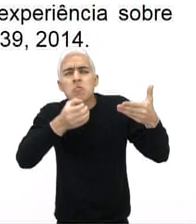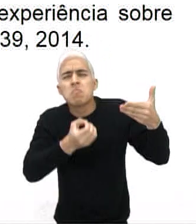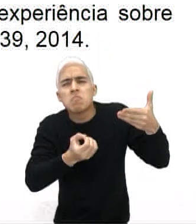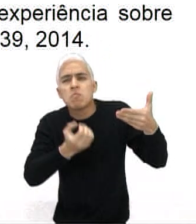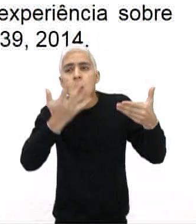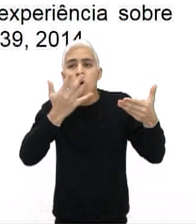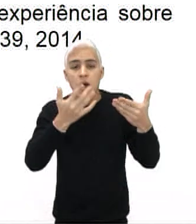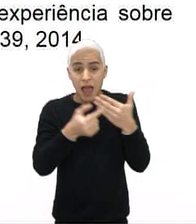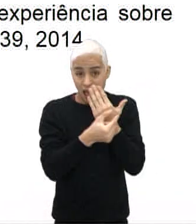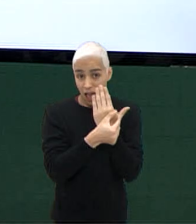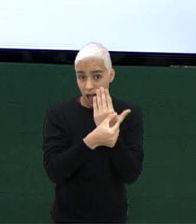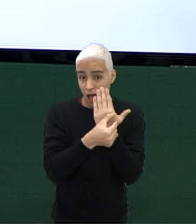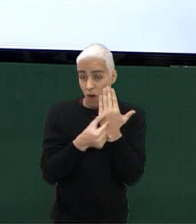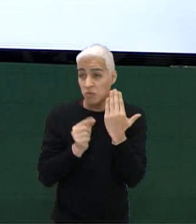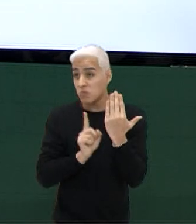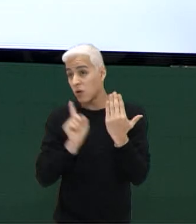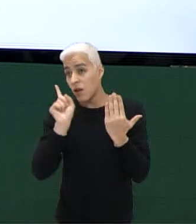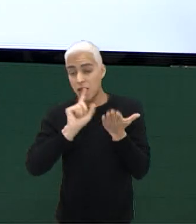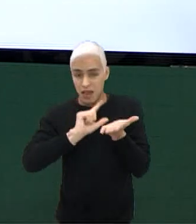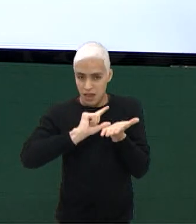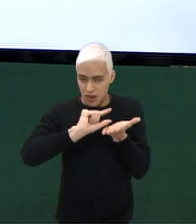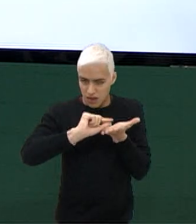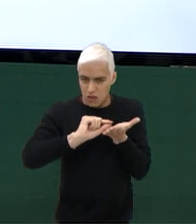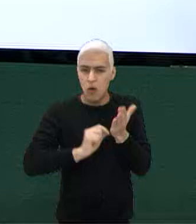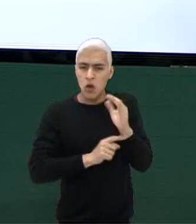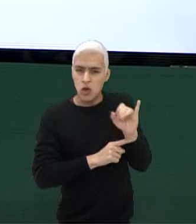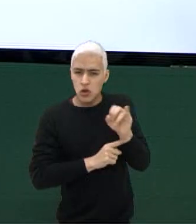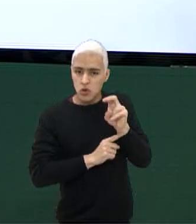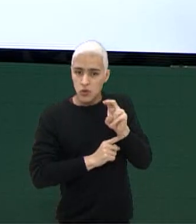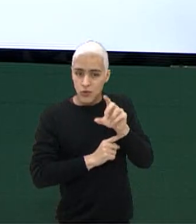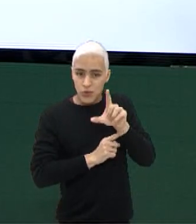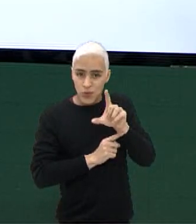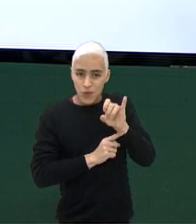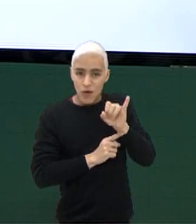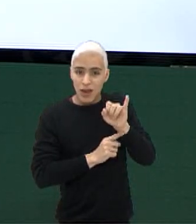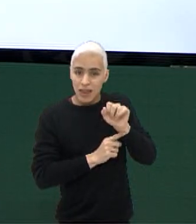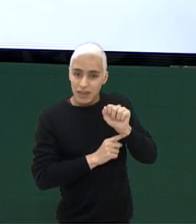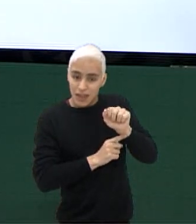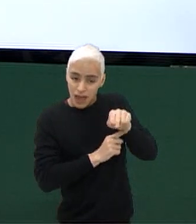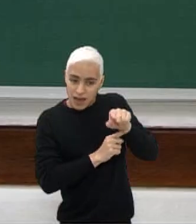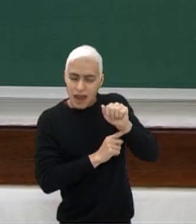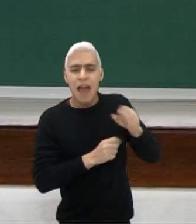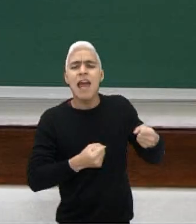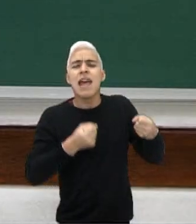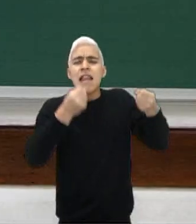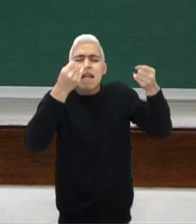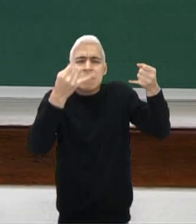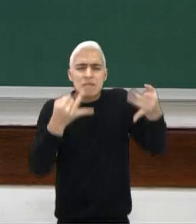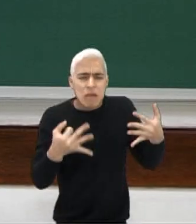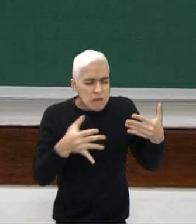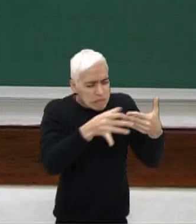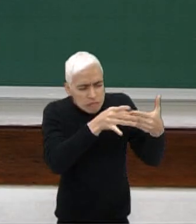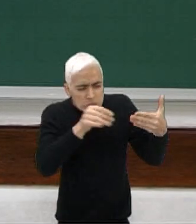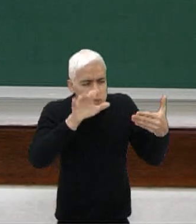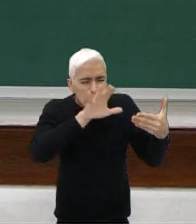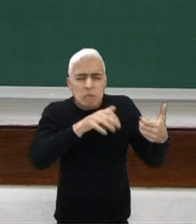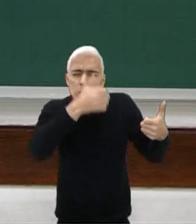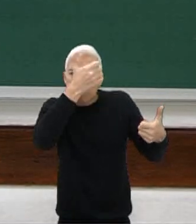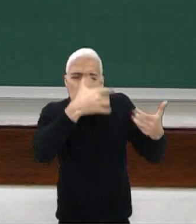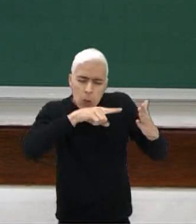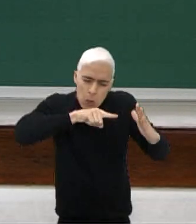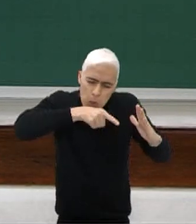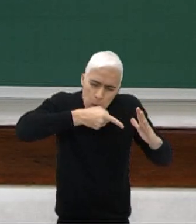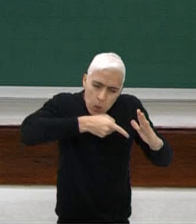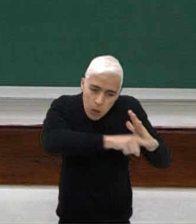deste artigo aqui é a Juliana Pádua Silva. Ela nos diz que traz um relato de